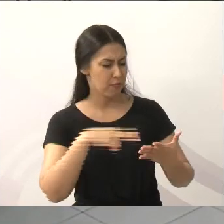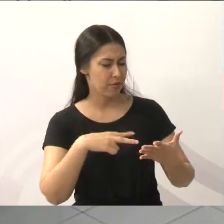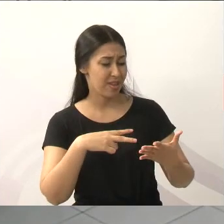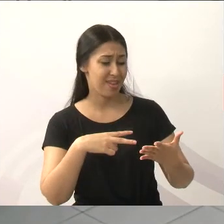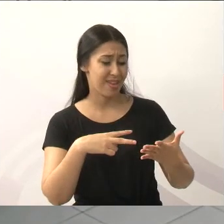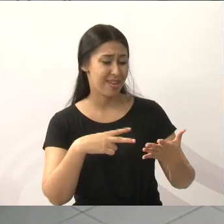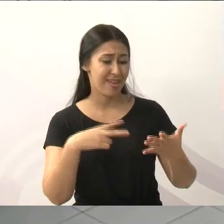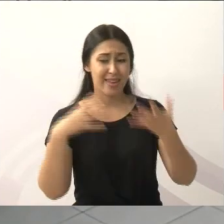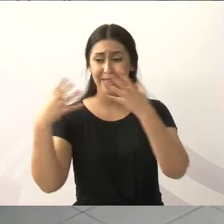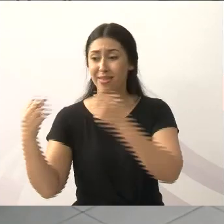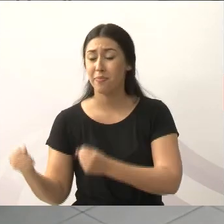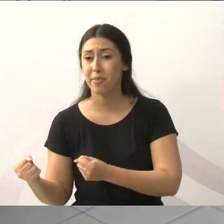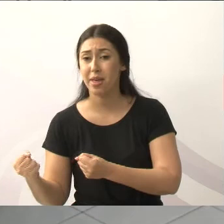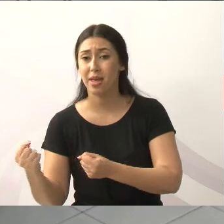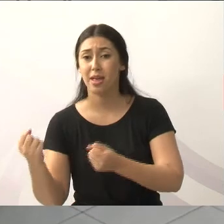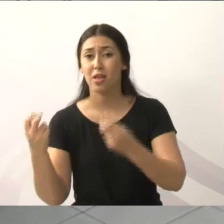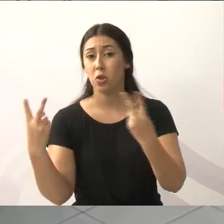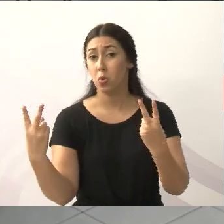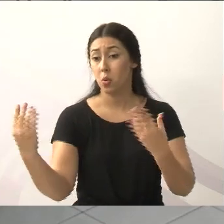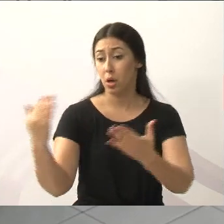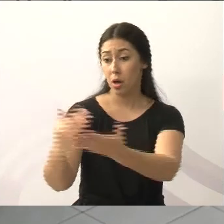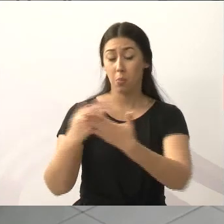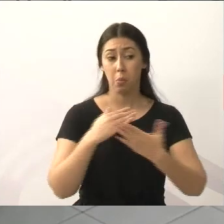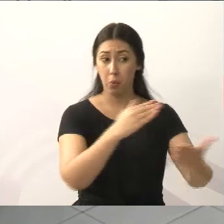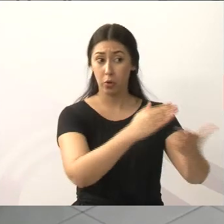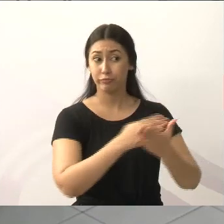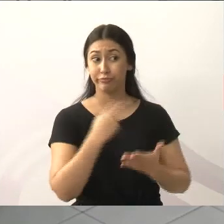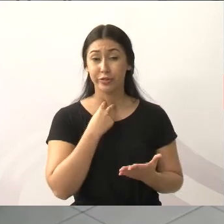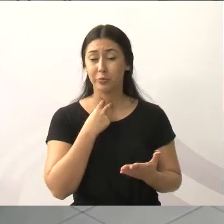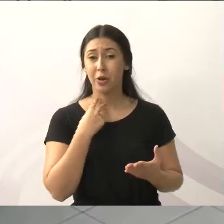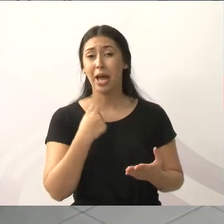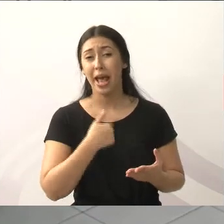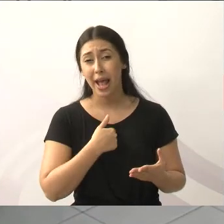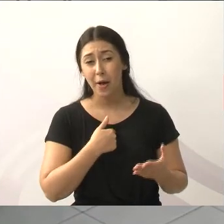levantamos essa questão, os vereadores aqui concordaram com a ideia,